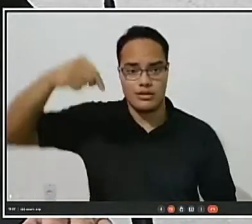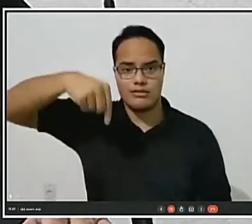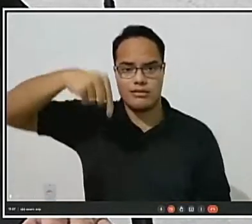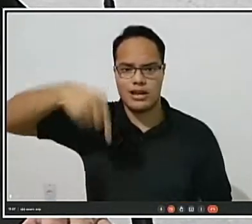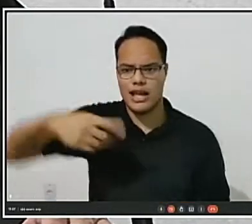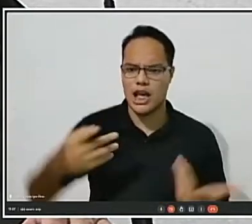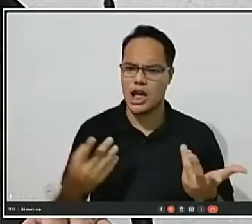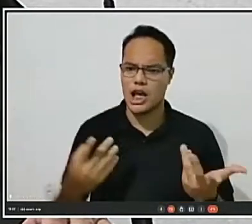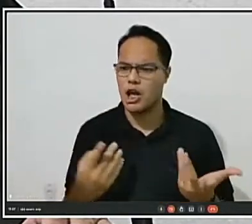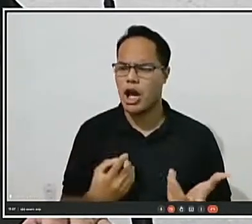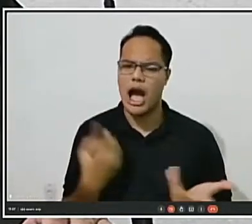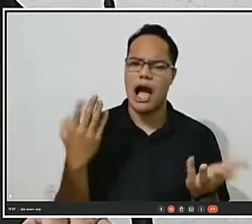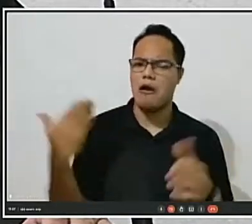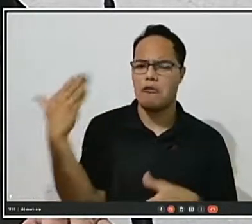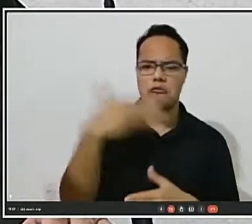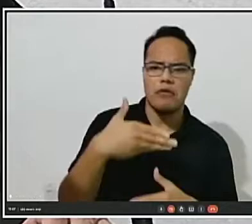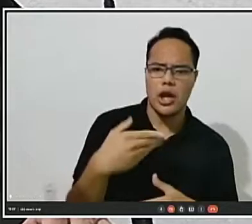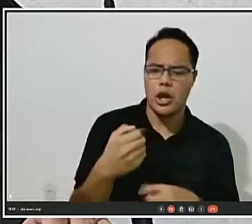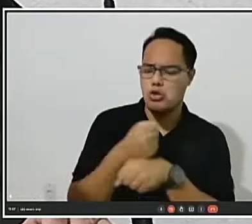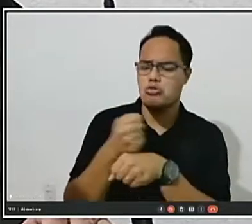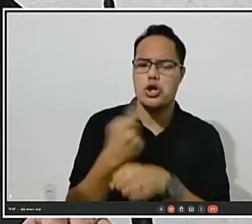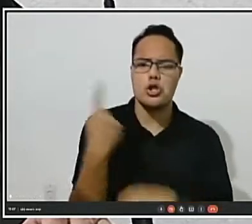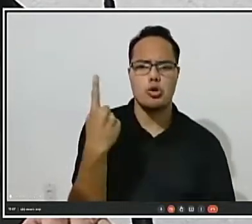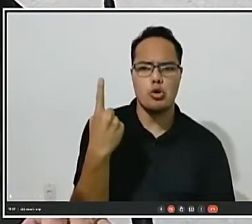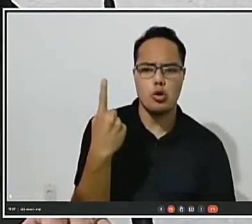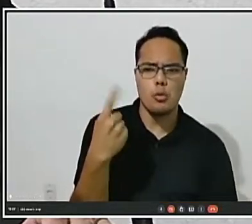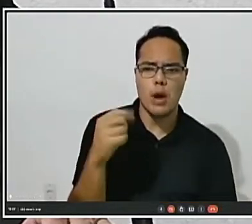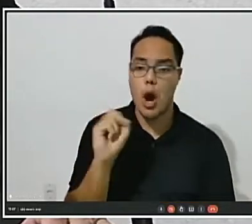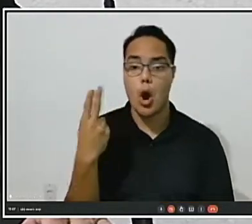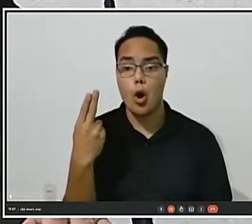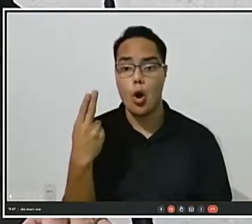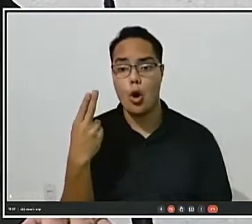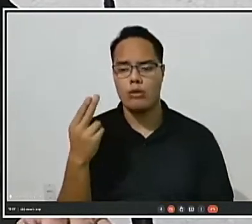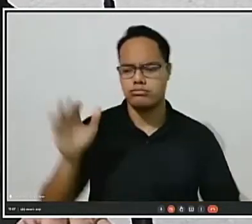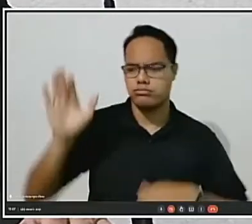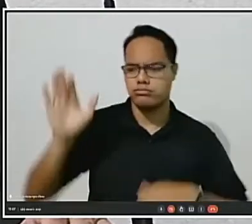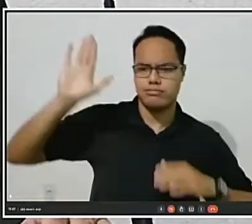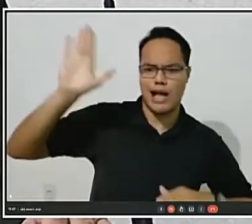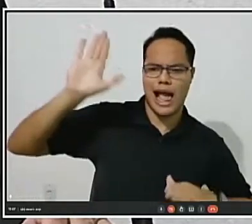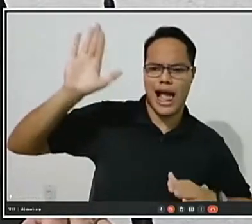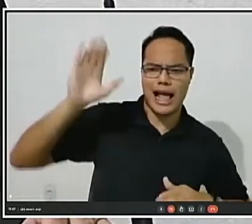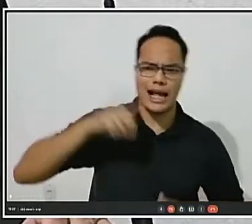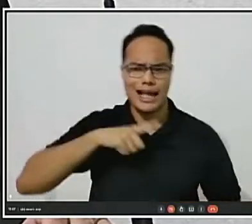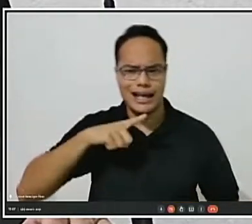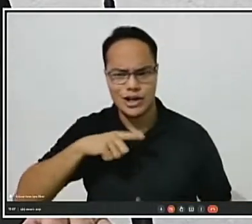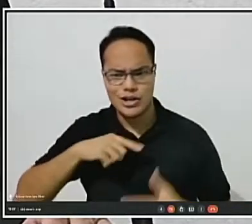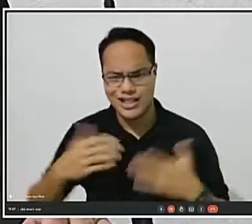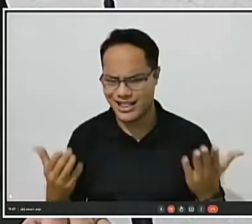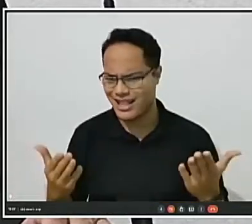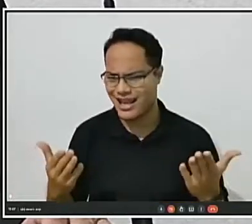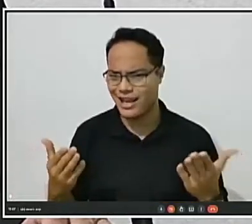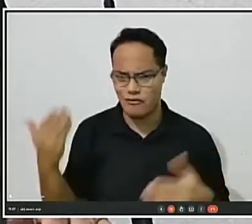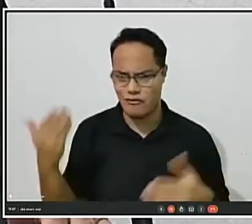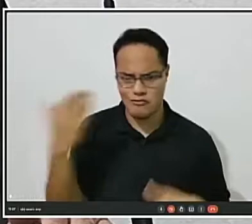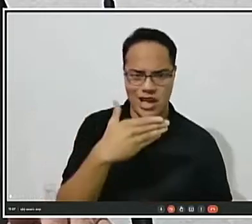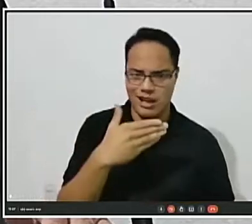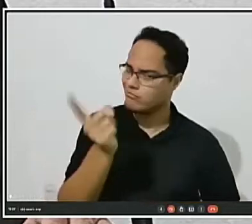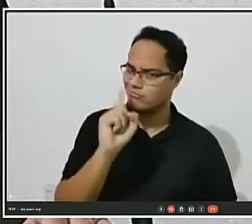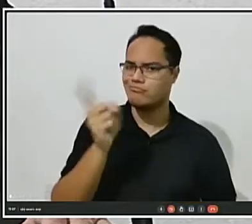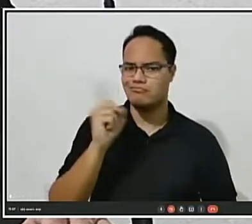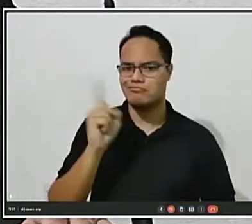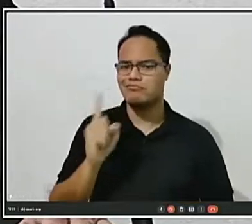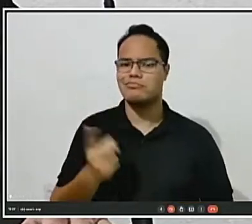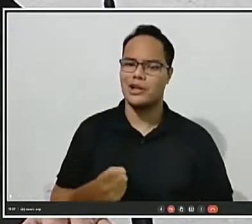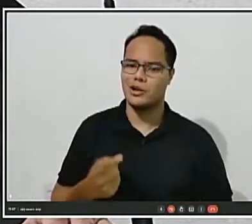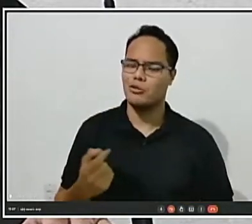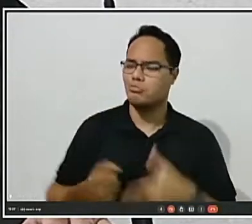ano ou quando tem eleições, certo? Então, muito bem você frisou desses investimentos, né? Mas o que eu quero dizer é o